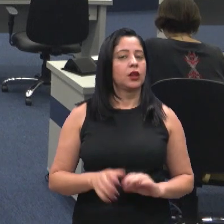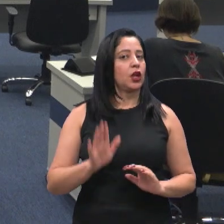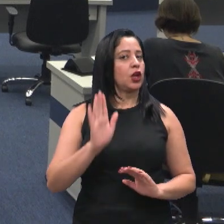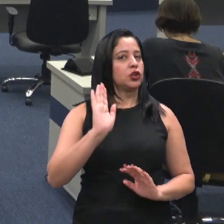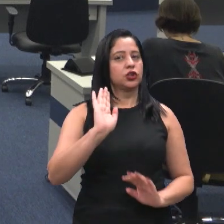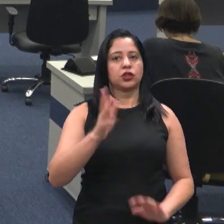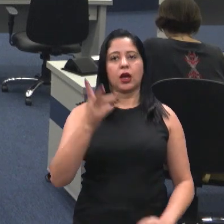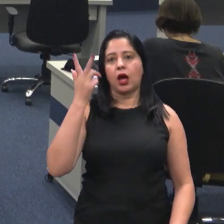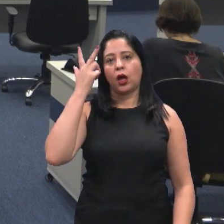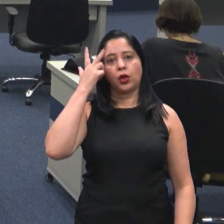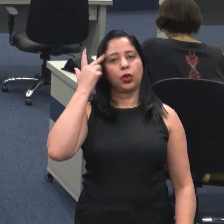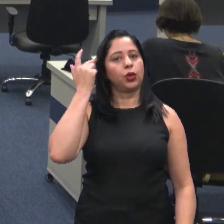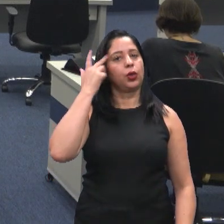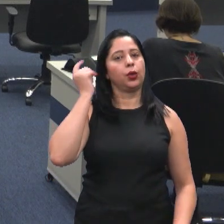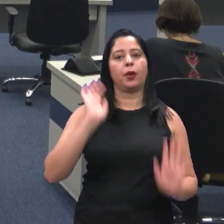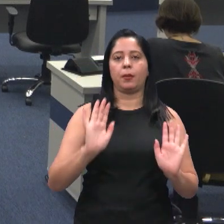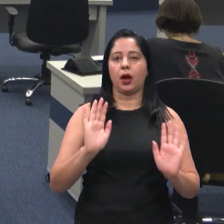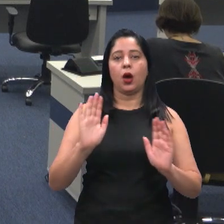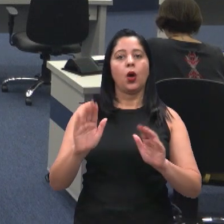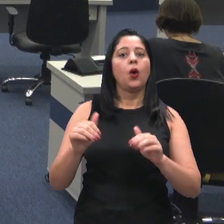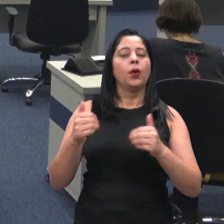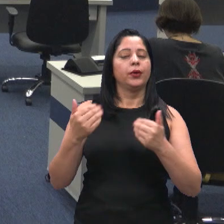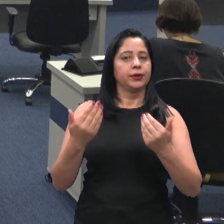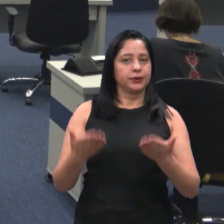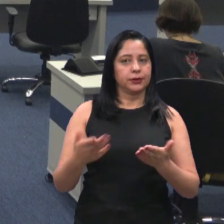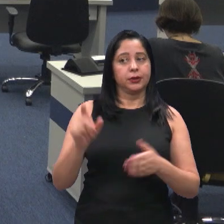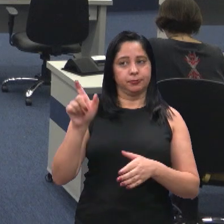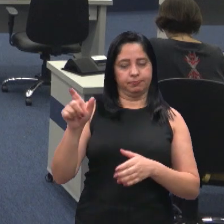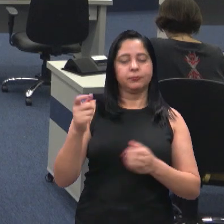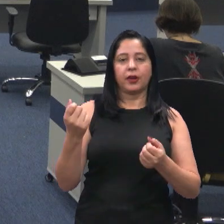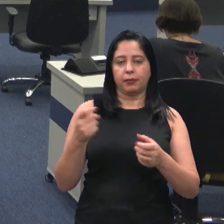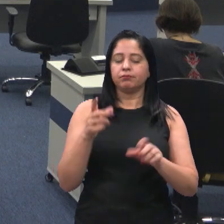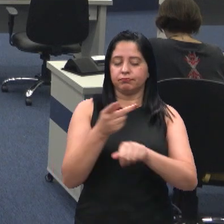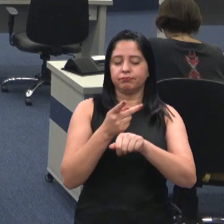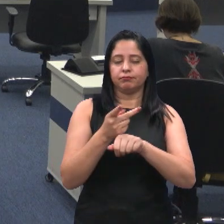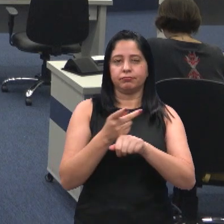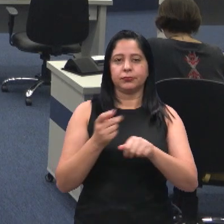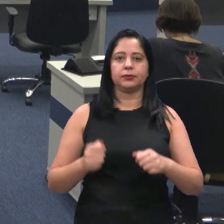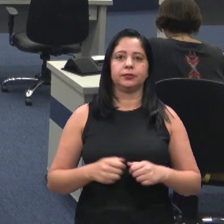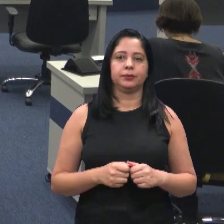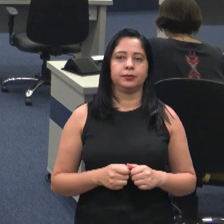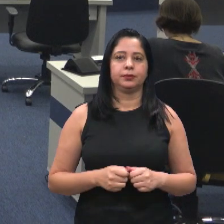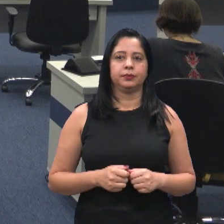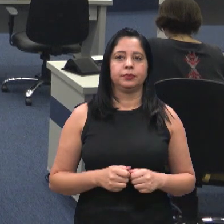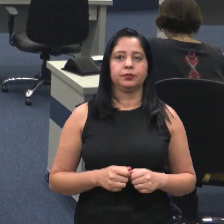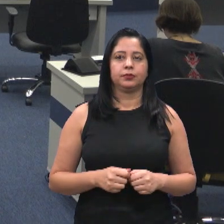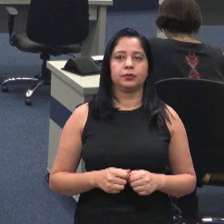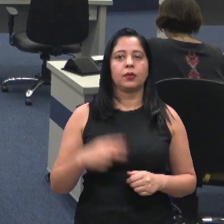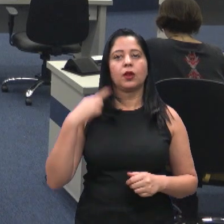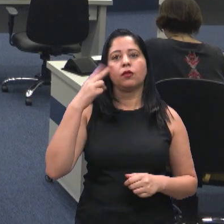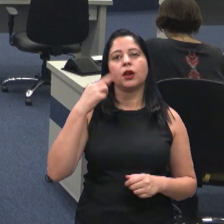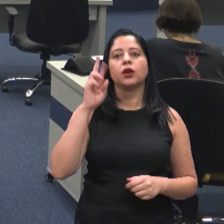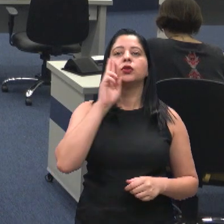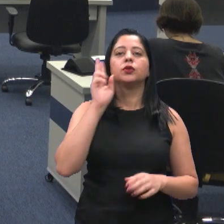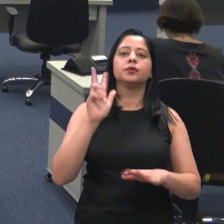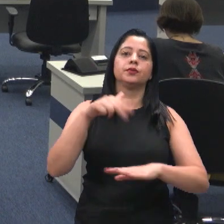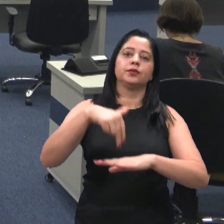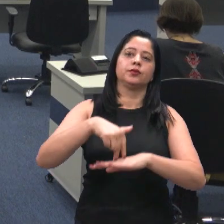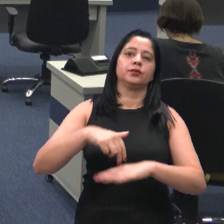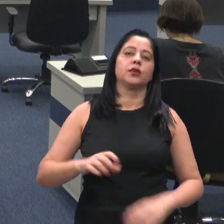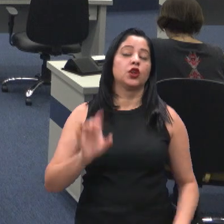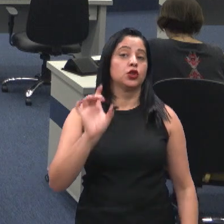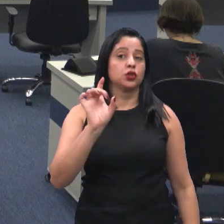casa, então nossos procuradores vão fazer isso. Justificativa de votação, vereador Renato Santiago. Presidente,